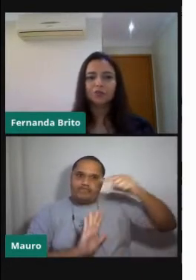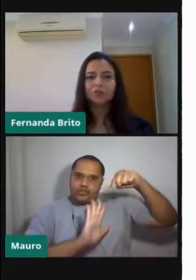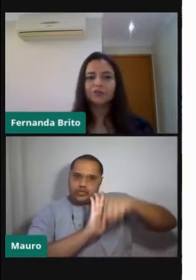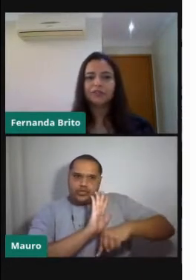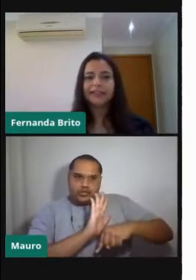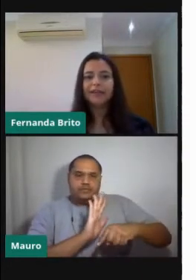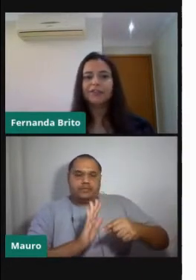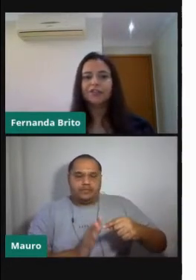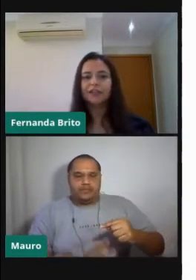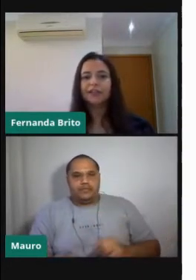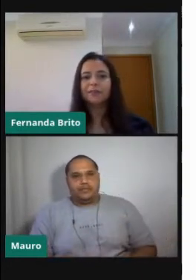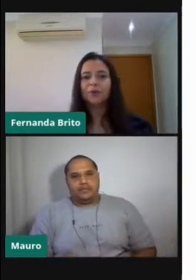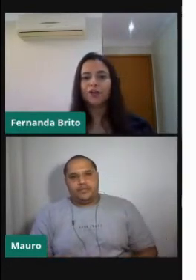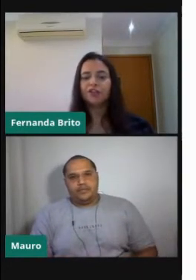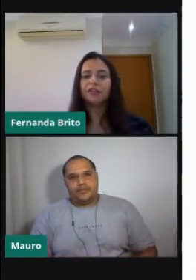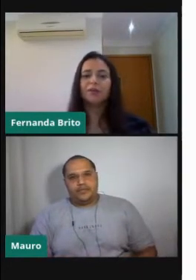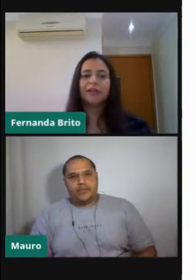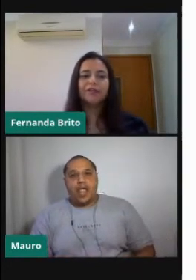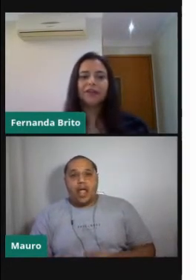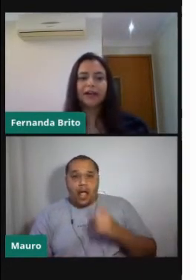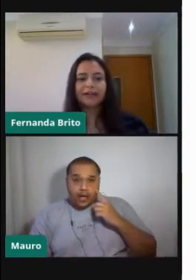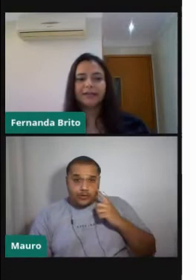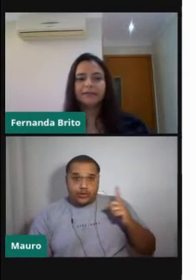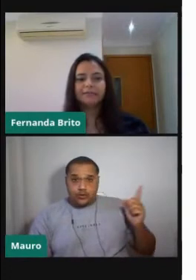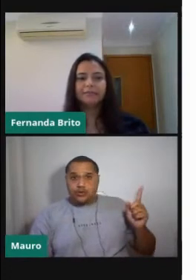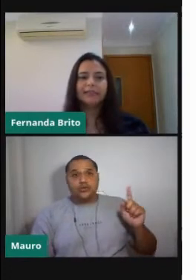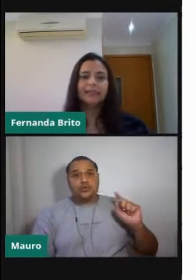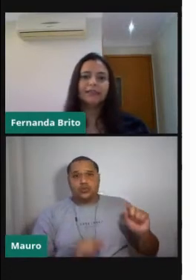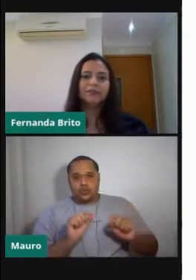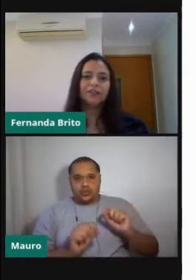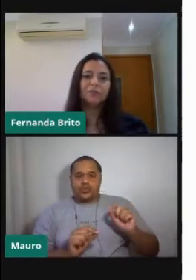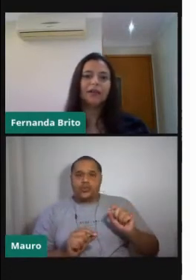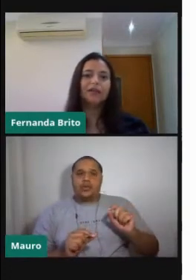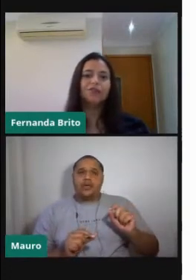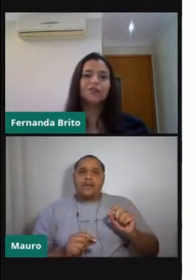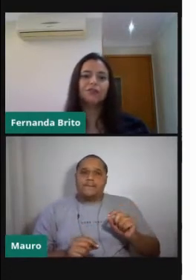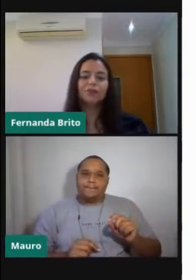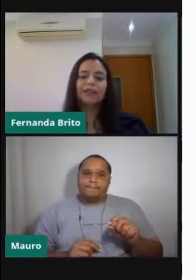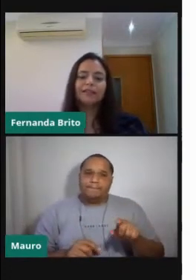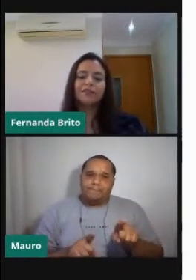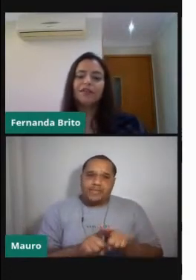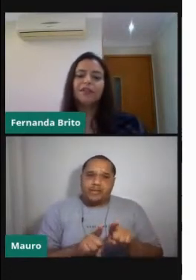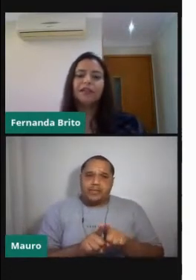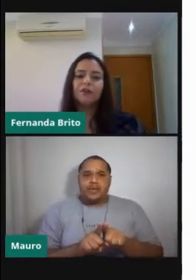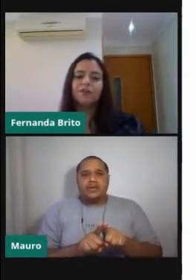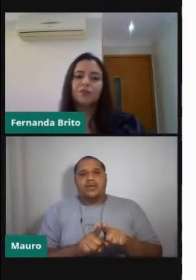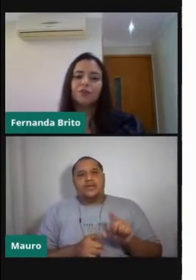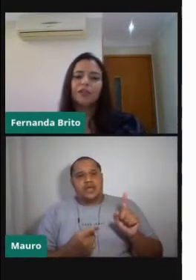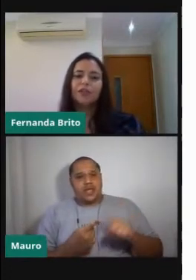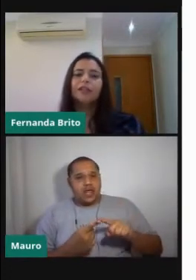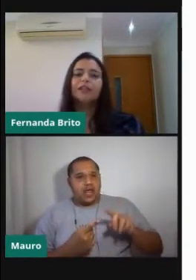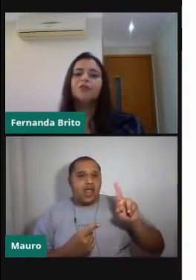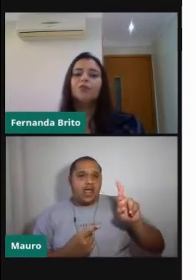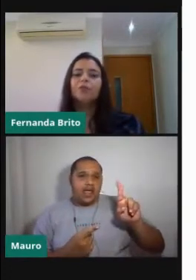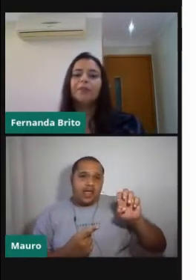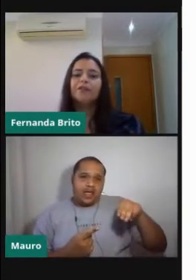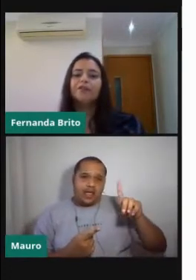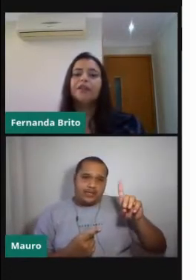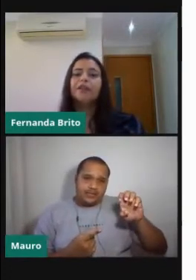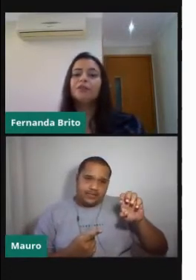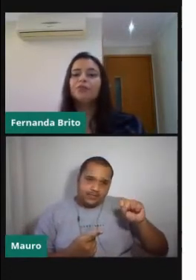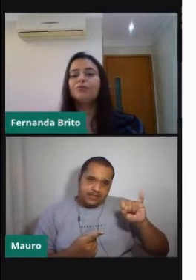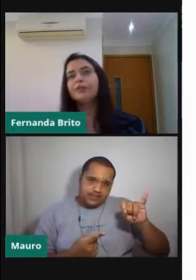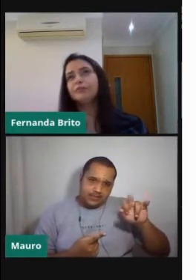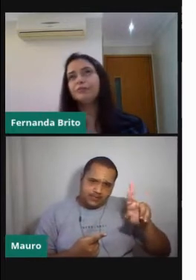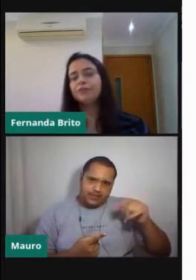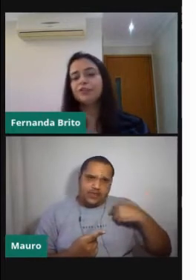Esse estudo, Solidarity, ele mostra, então, a ineficácia, né, infelizmente, do Remdesivir, da hidroxicloroquina, do